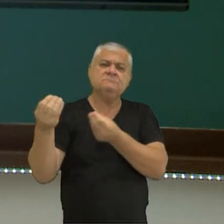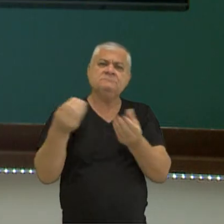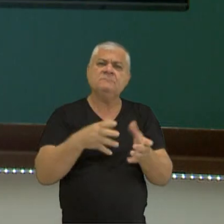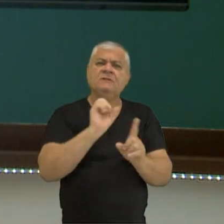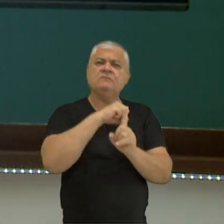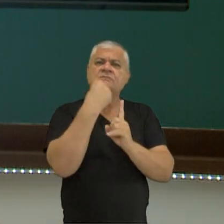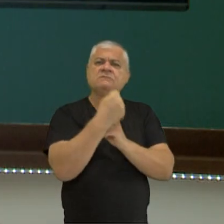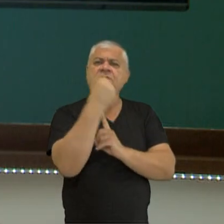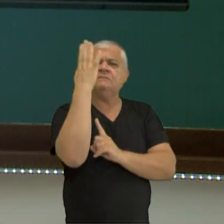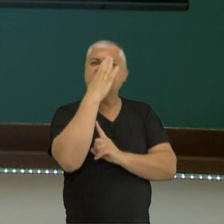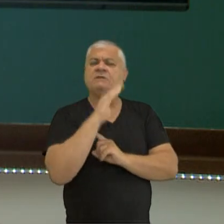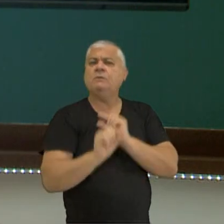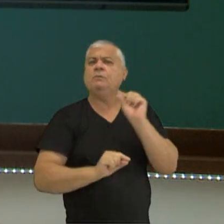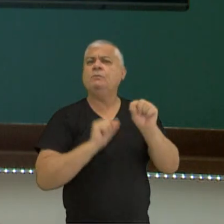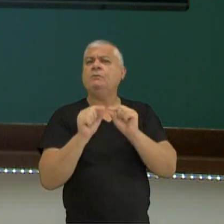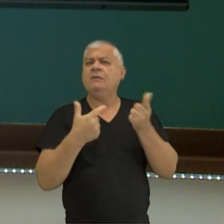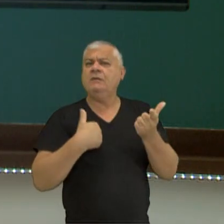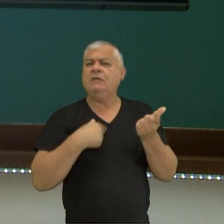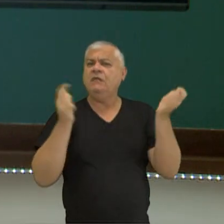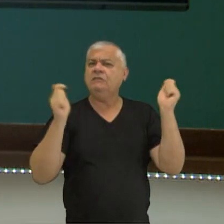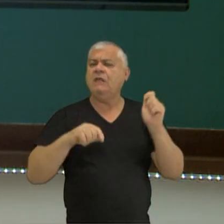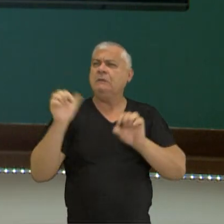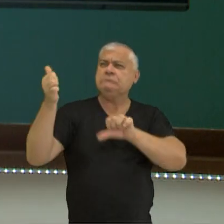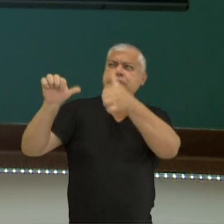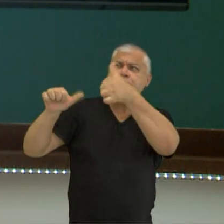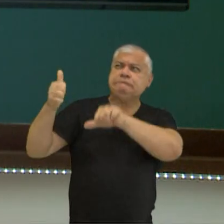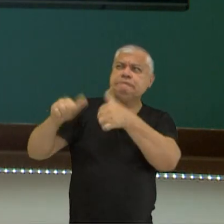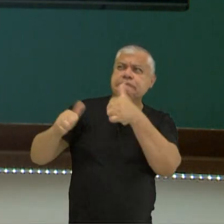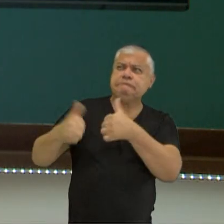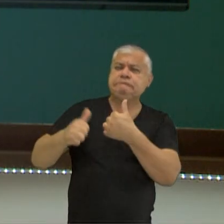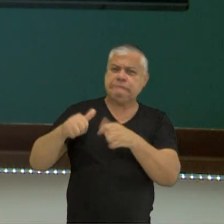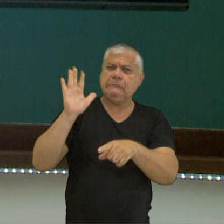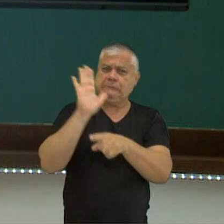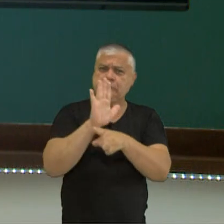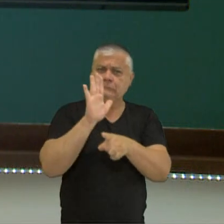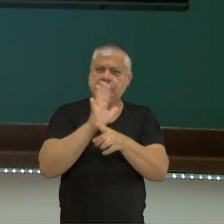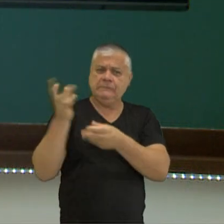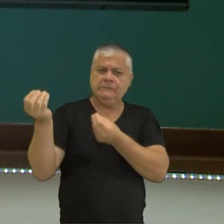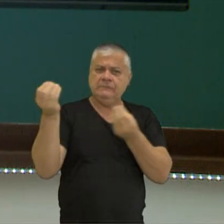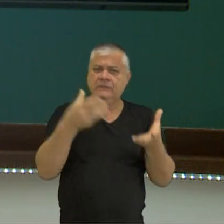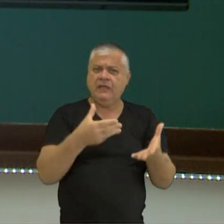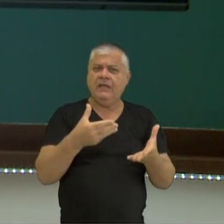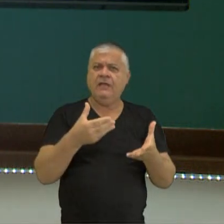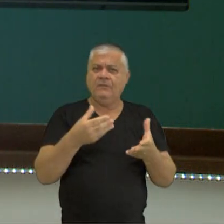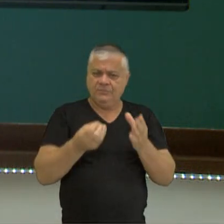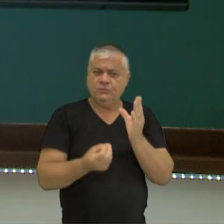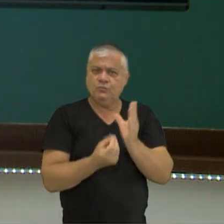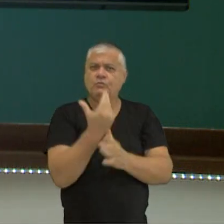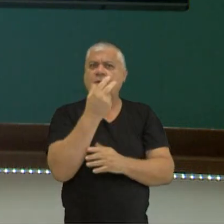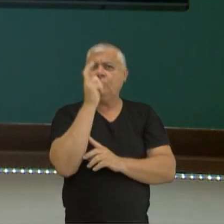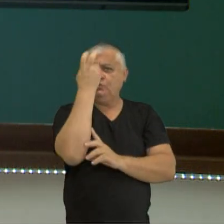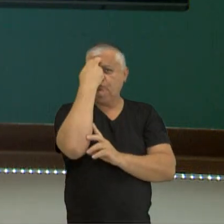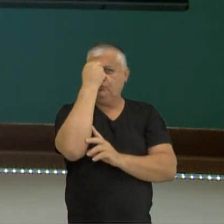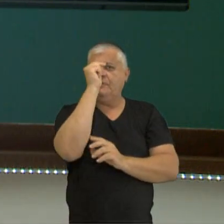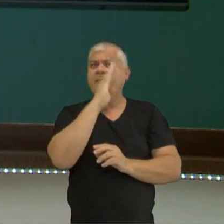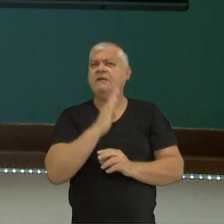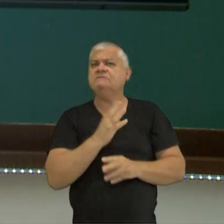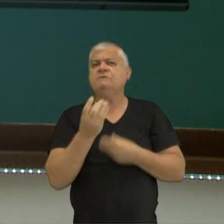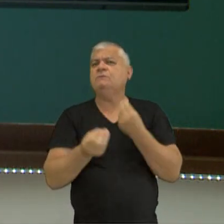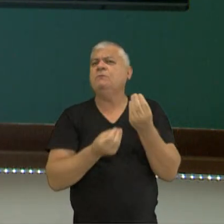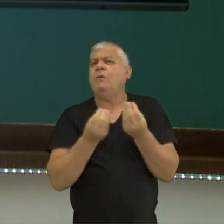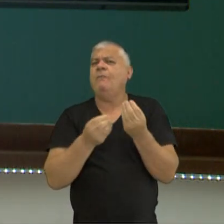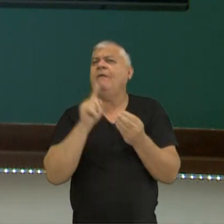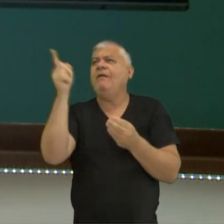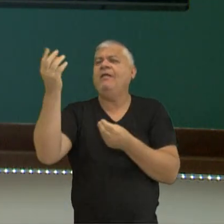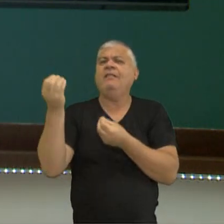sociedade brasileira? O que nós podemos avaliar como contribuição desses povos para a própria cultura do Brasil, para a formação